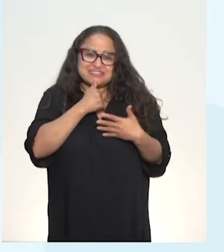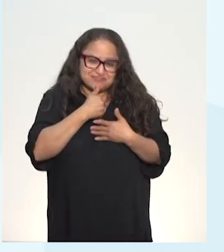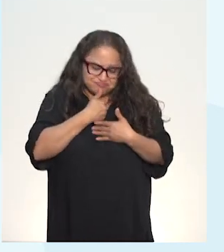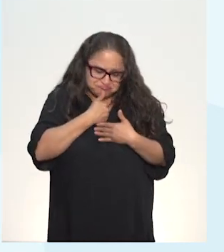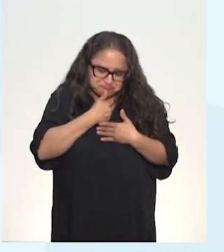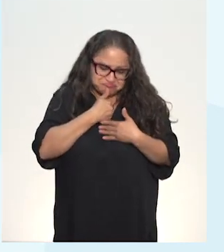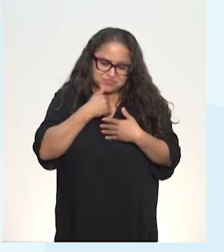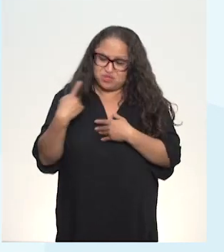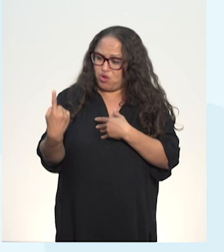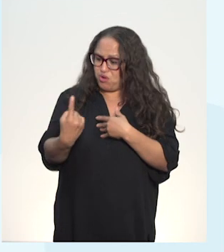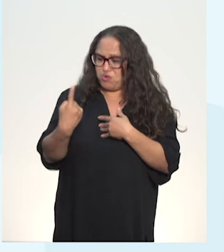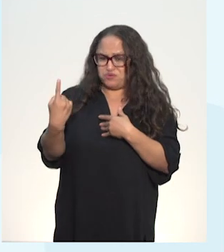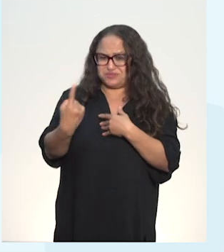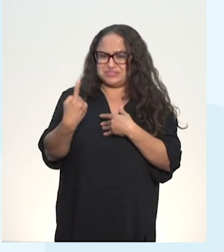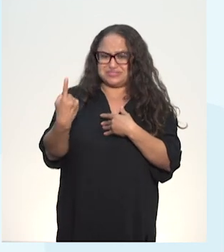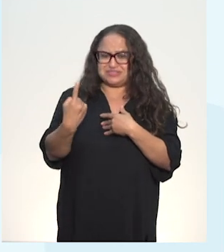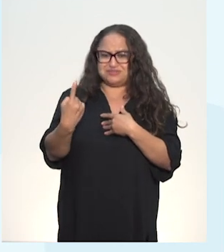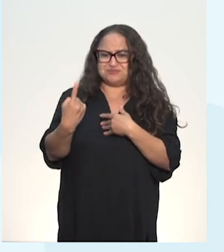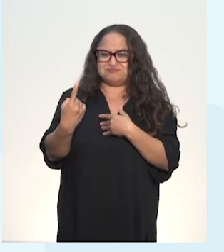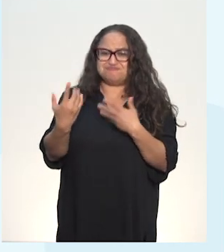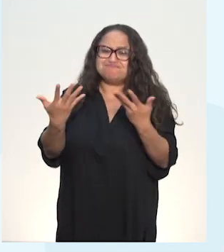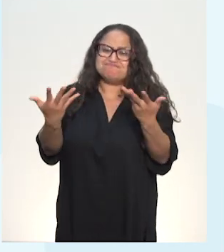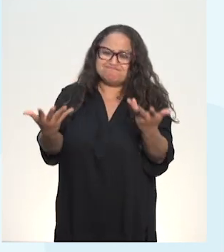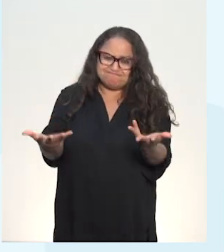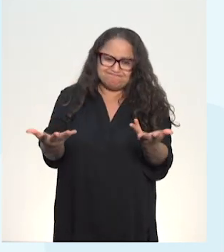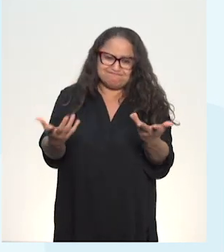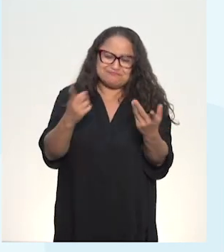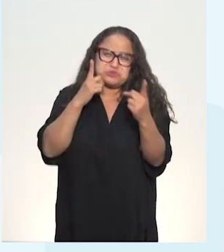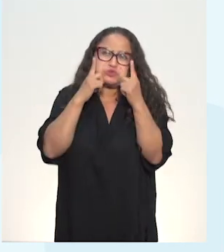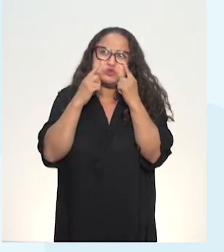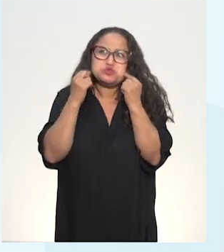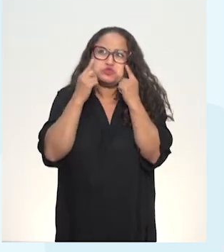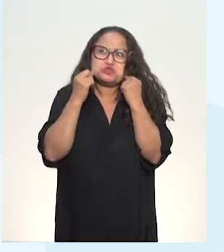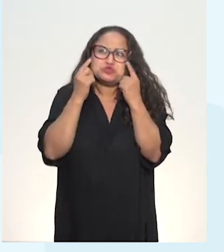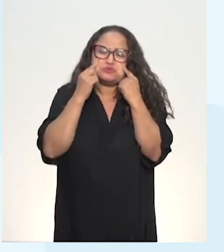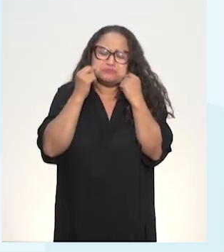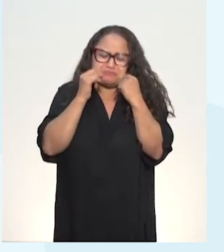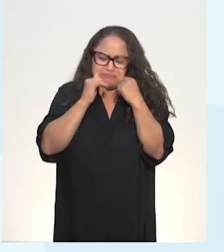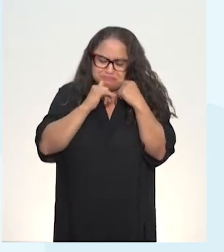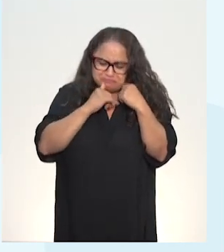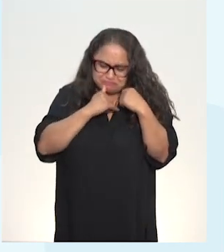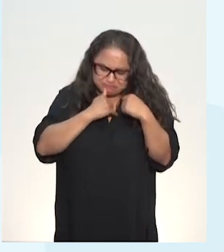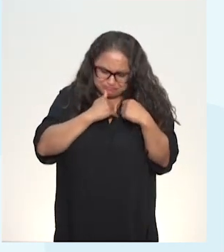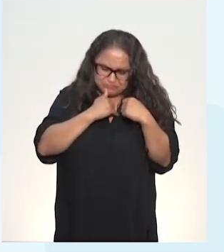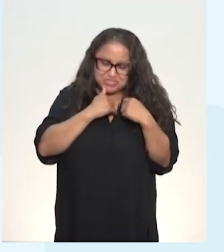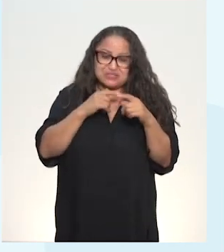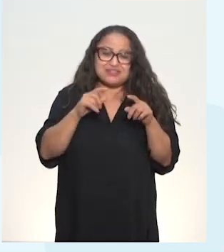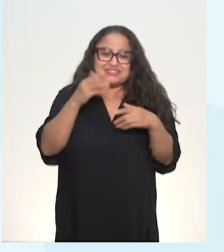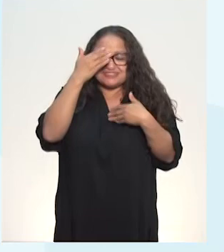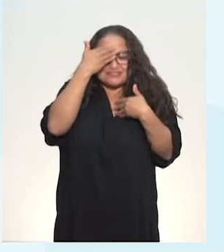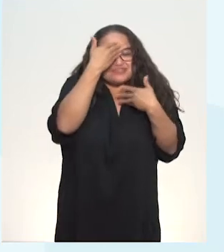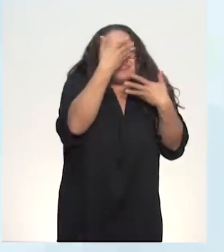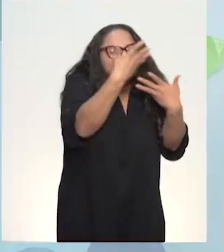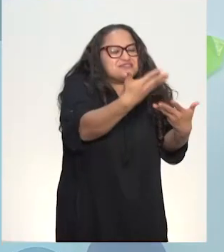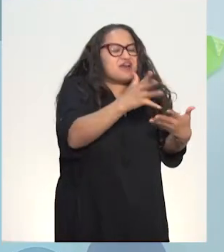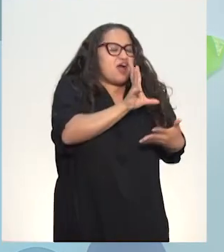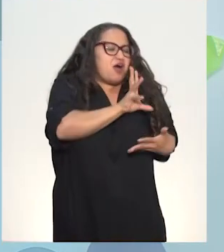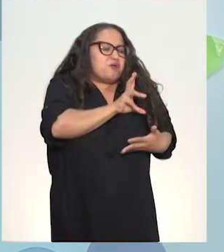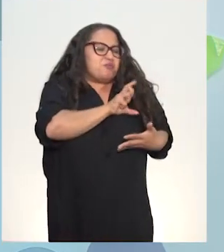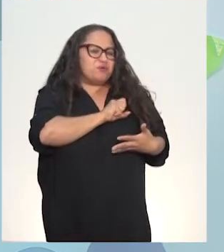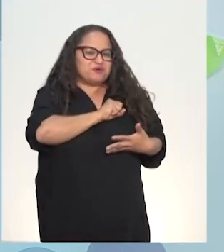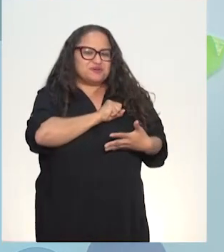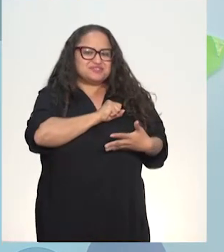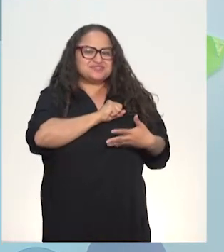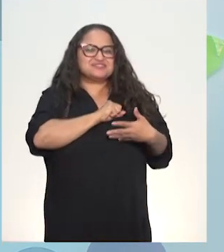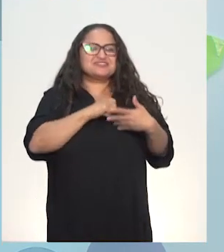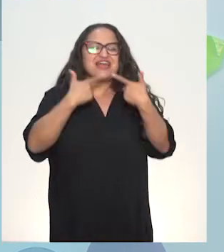arcanjo isolado, né, tem solidão. Tristeza, fala choro baixinho, adoração e amor. Gente, a